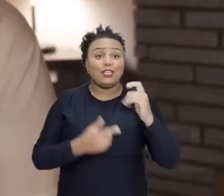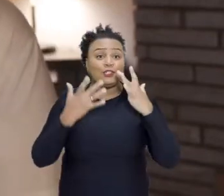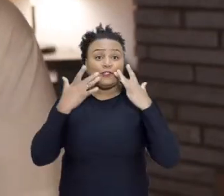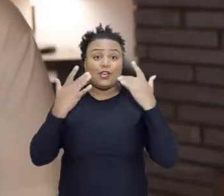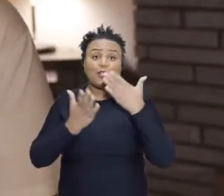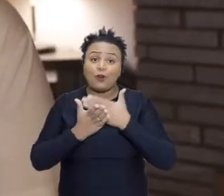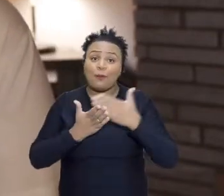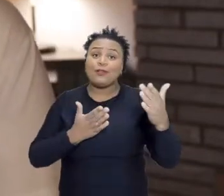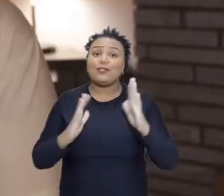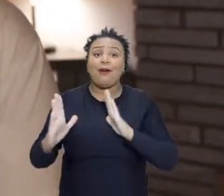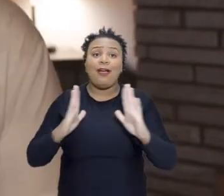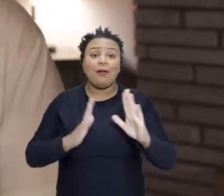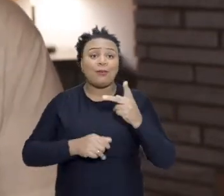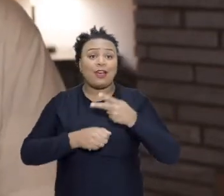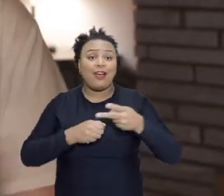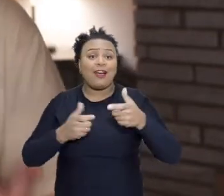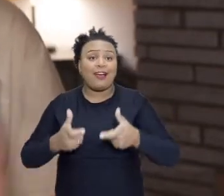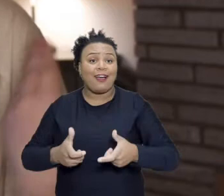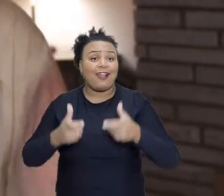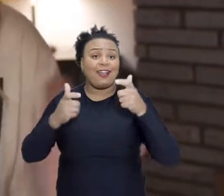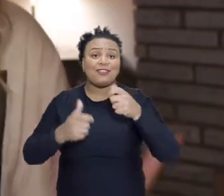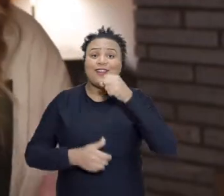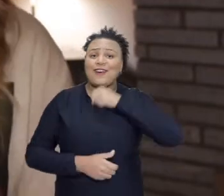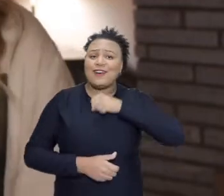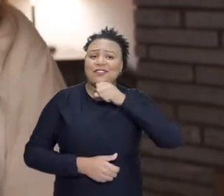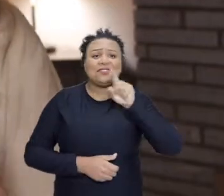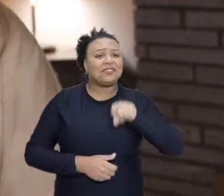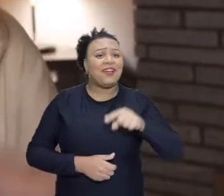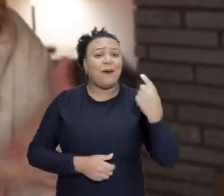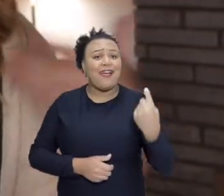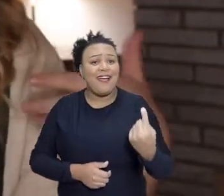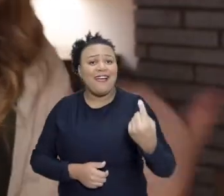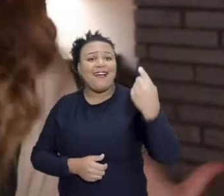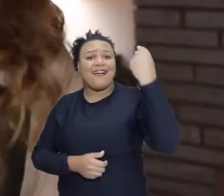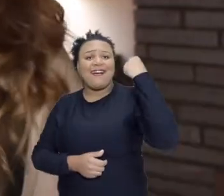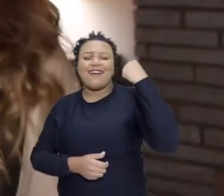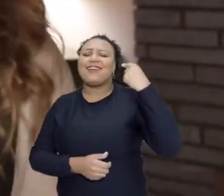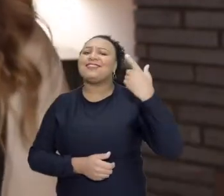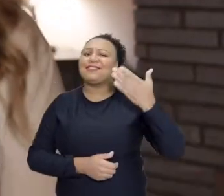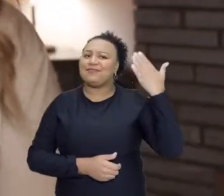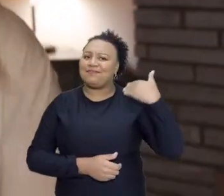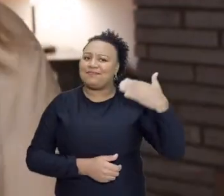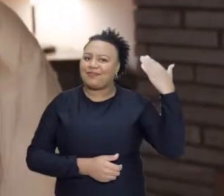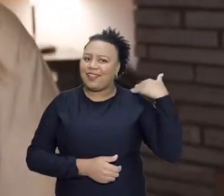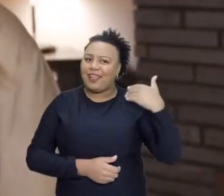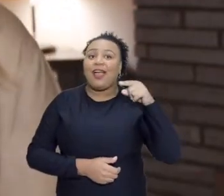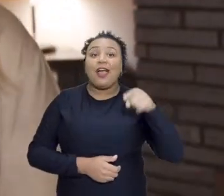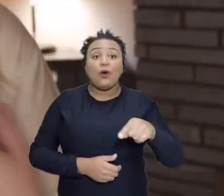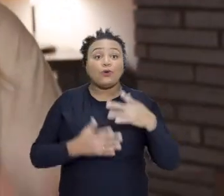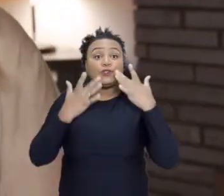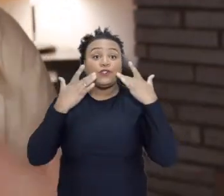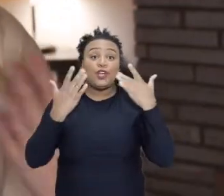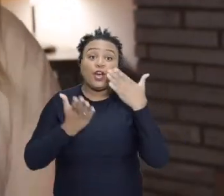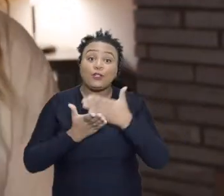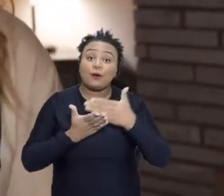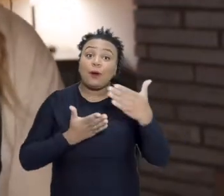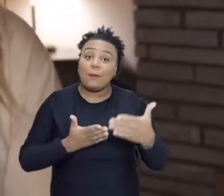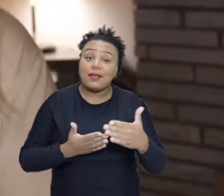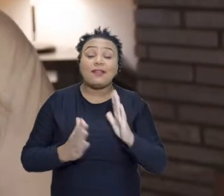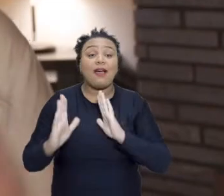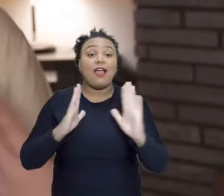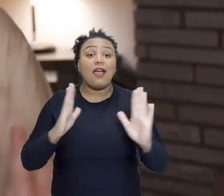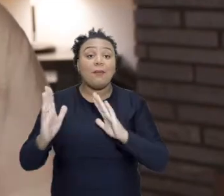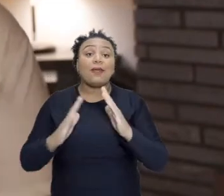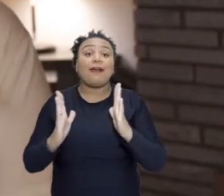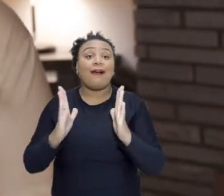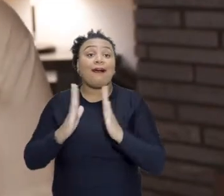começou na Grécia Antiga, mas ele vai muito mais para trás, muito mais além disso. Ele começa lá no Homo sapiens, lá